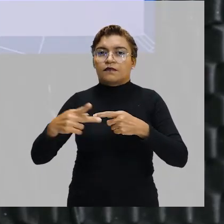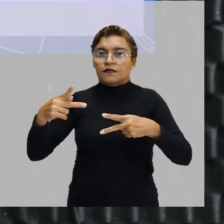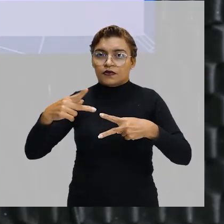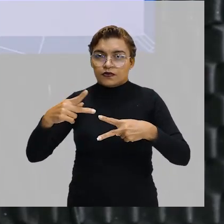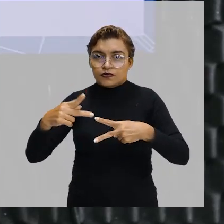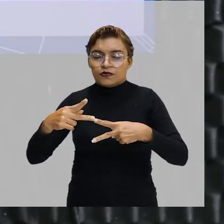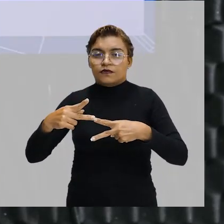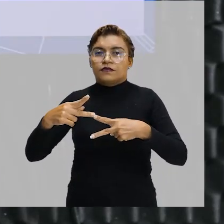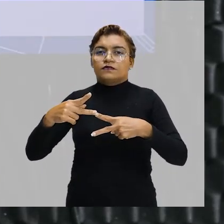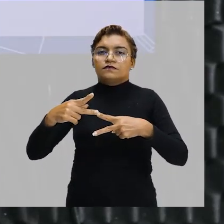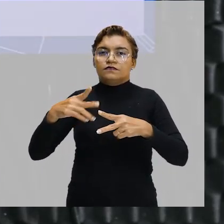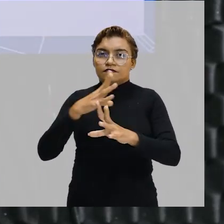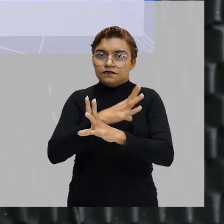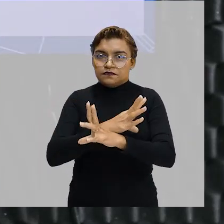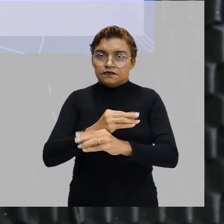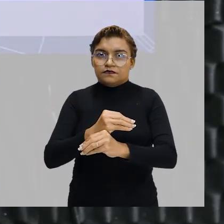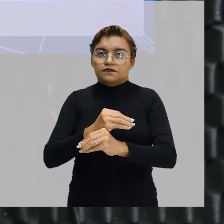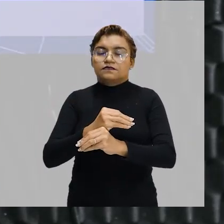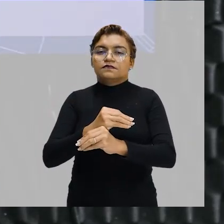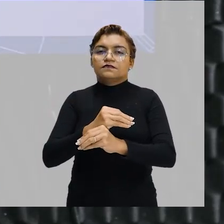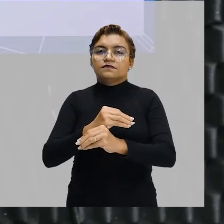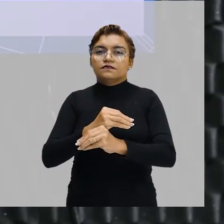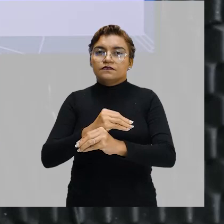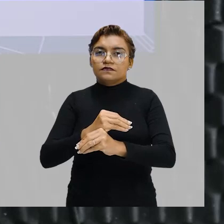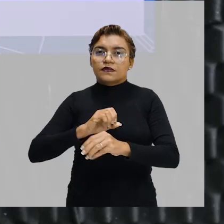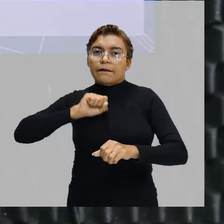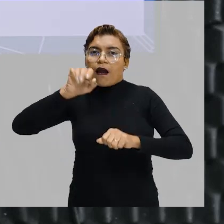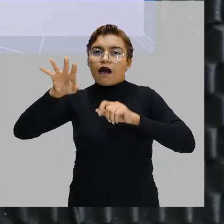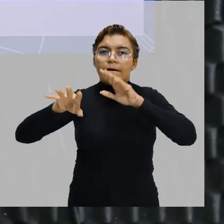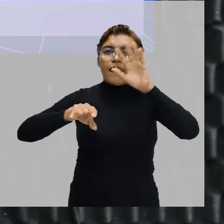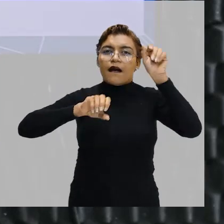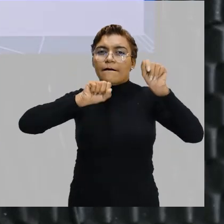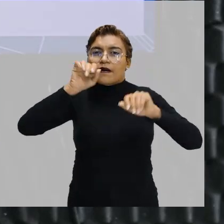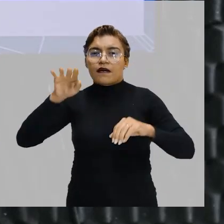pronome, conjunção, interjeição,